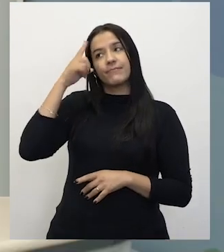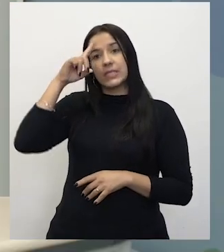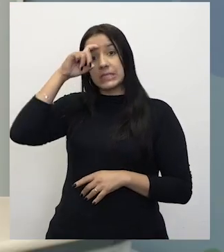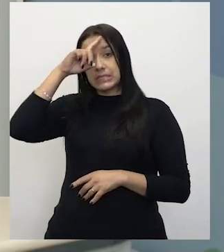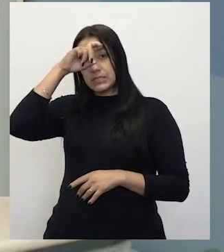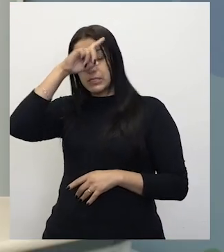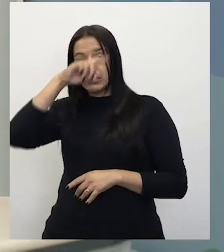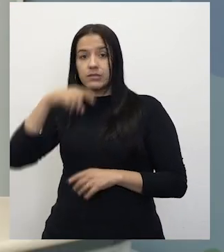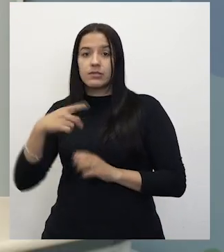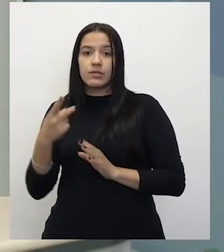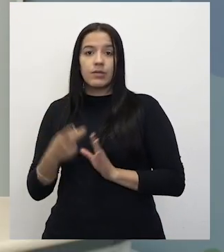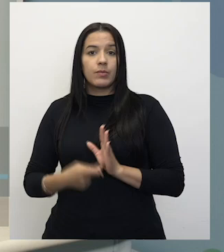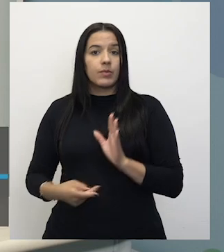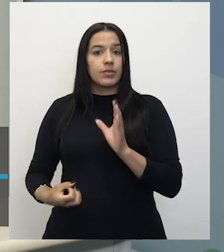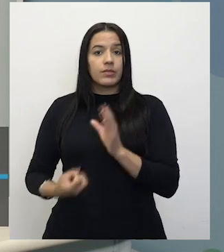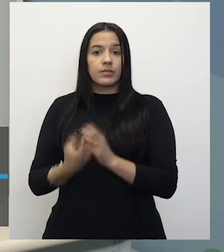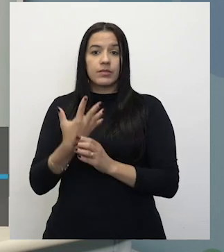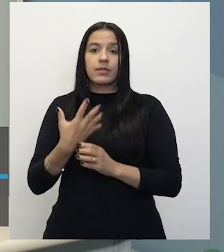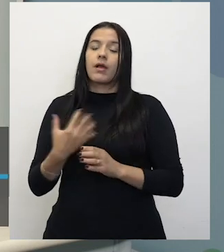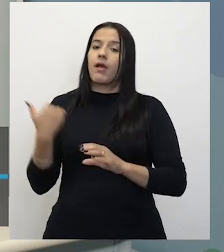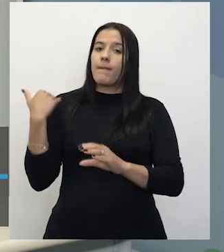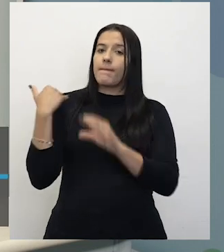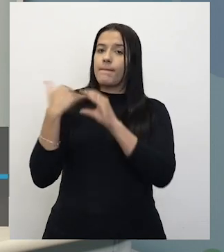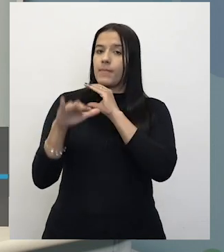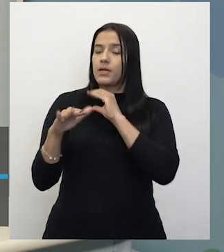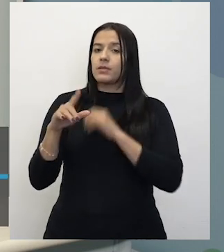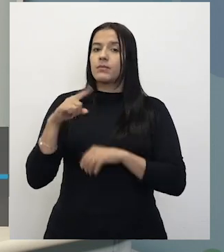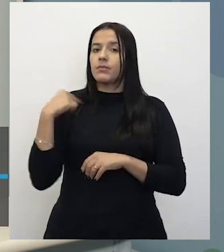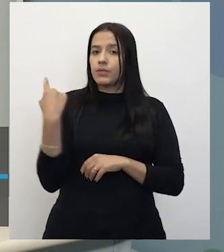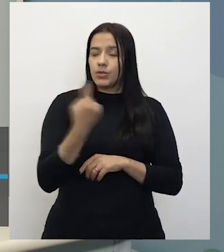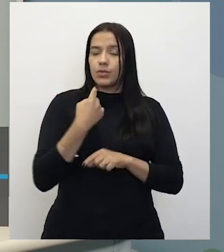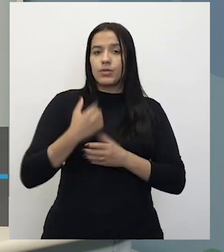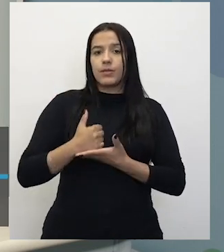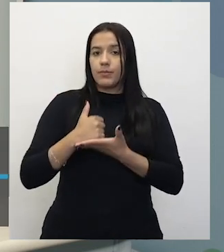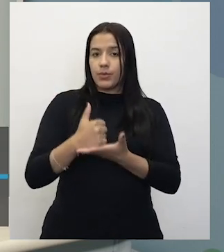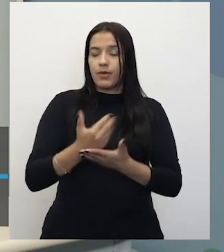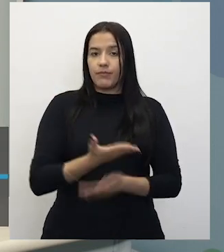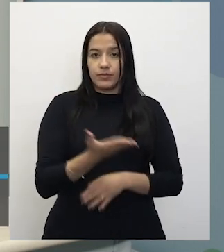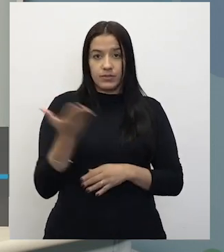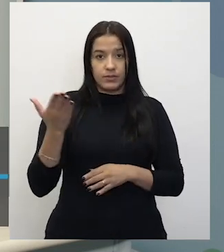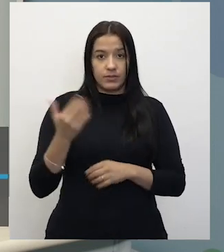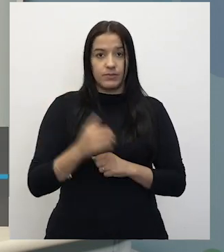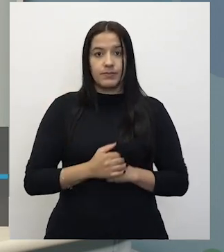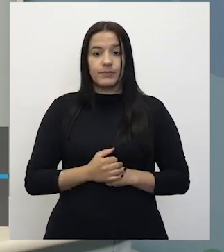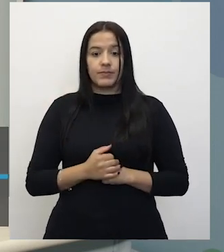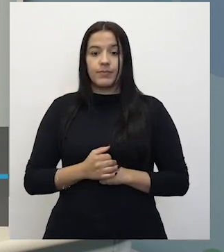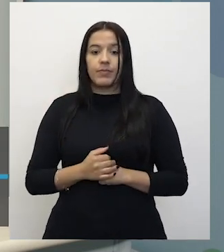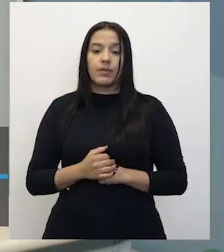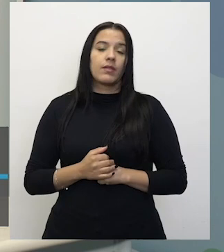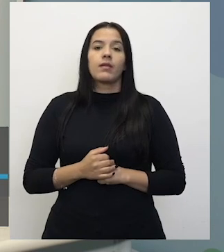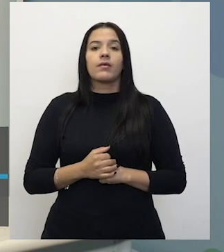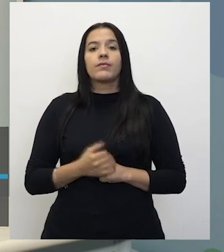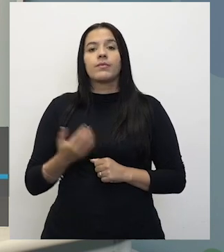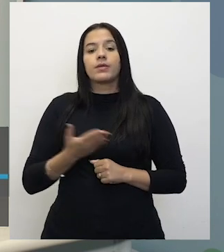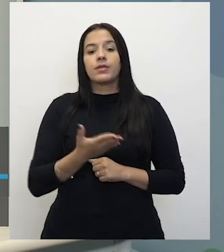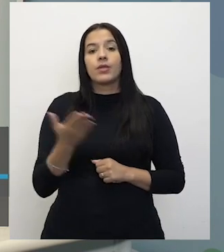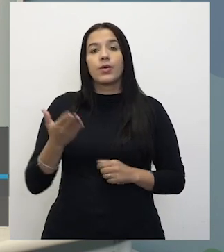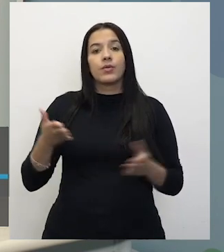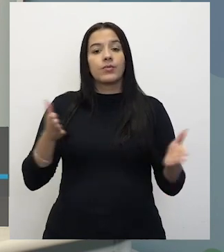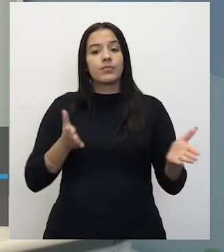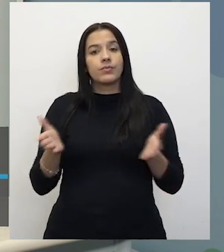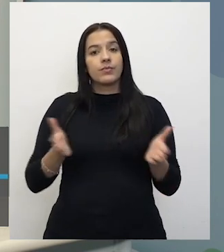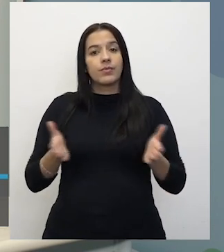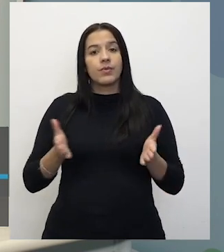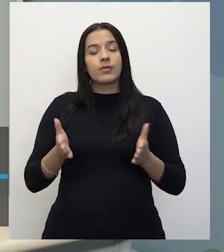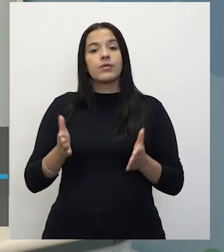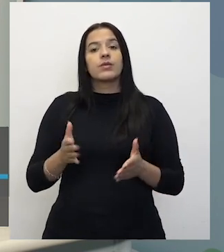para construir esse projeto? Manda para a gente dar esse apoio para vocês, tá bom? Que é no momento, vocês estão no momento de levantar